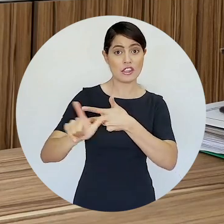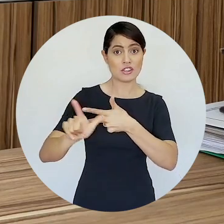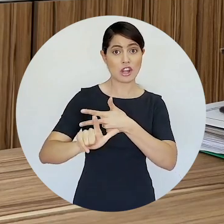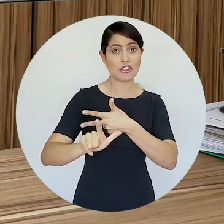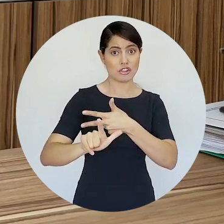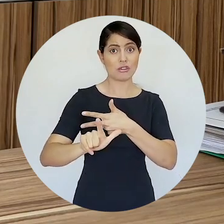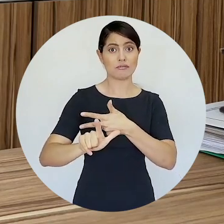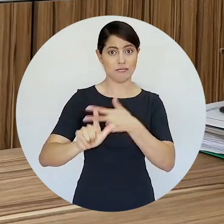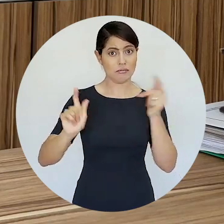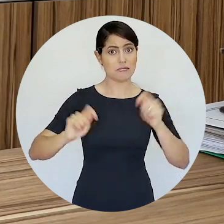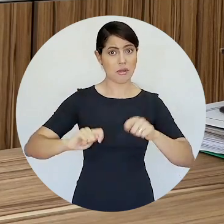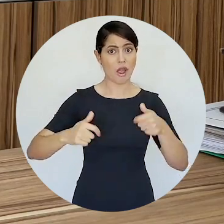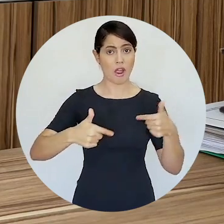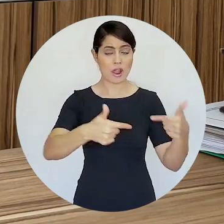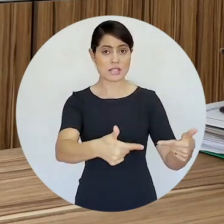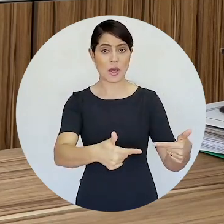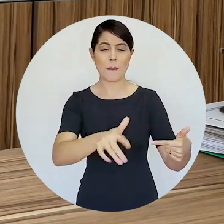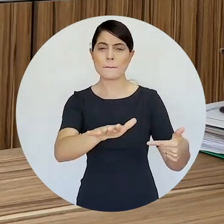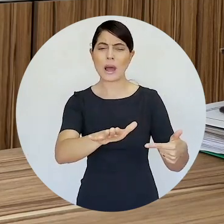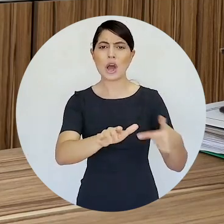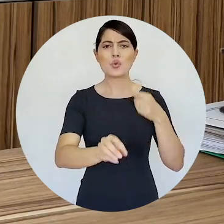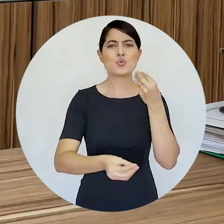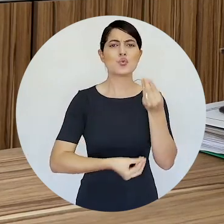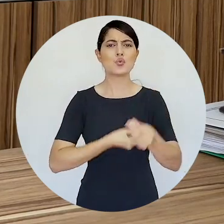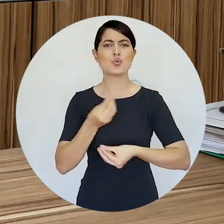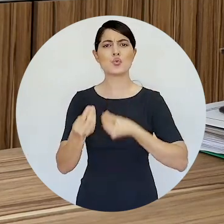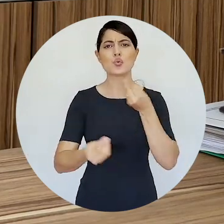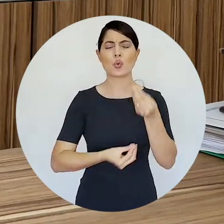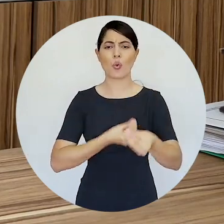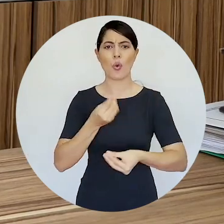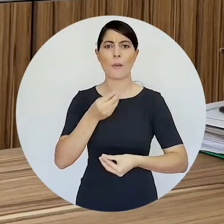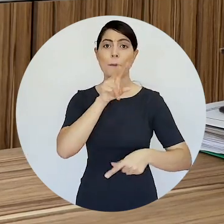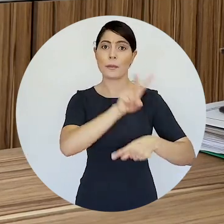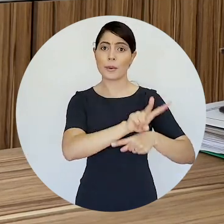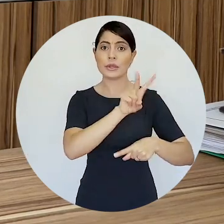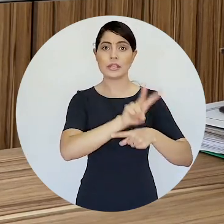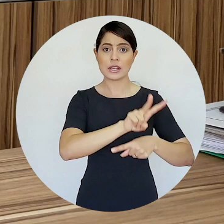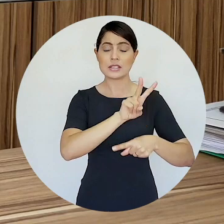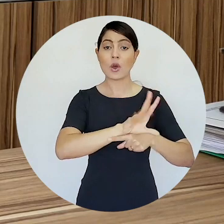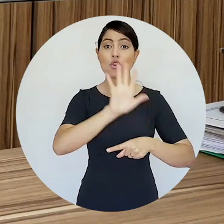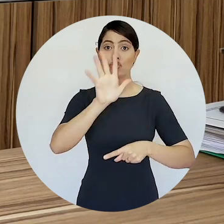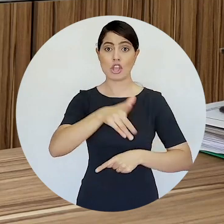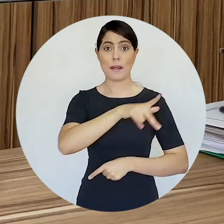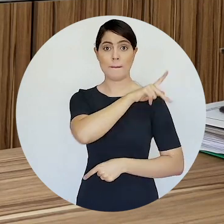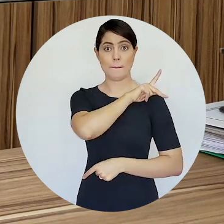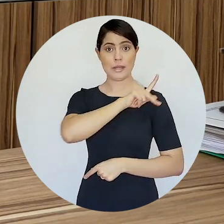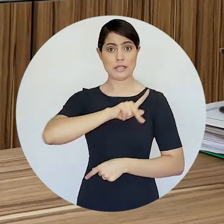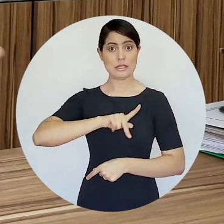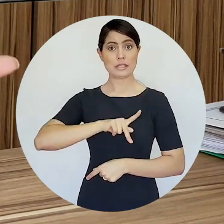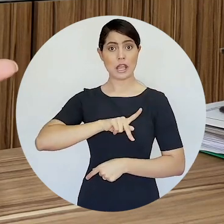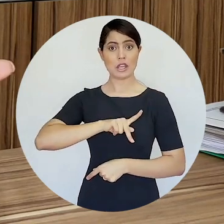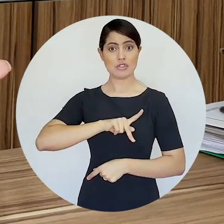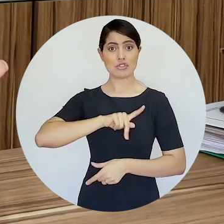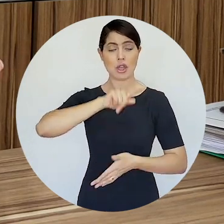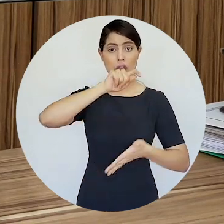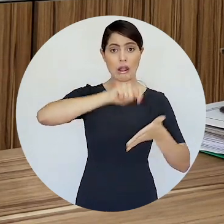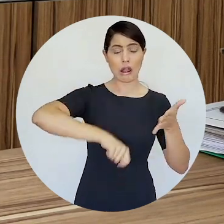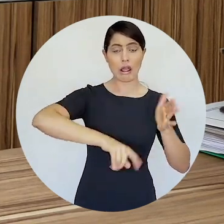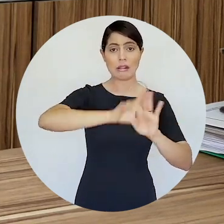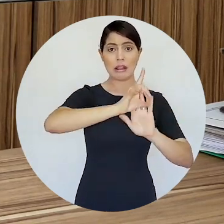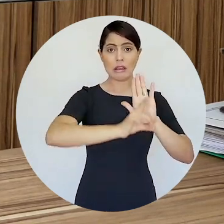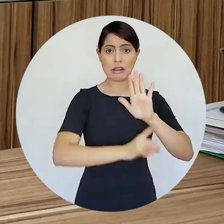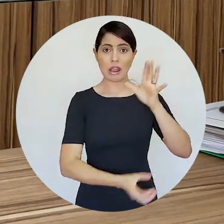Poder Legislativo, e aí, ainda que a unidade de conservação tenha sido criada por um decreto